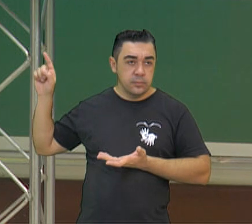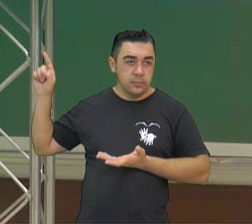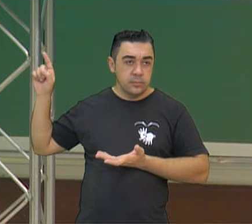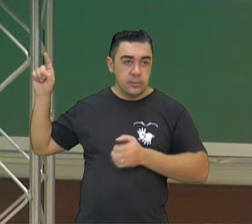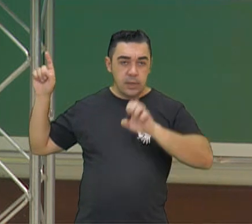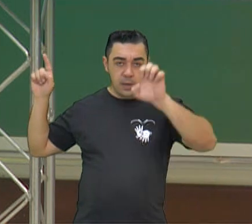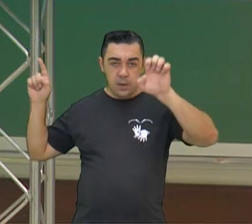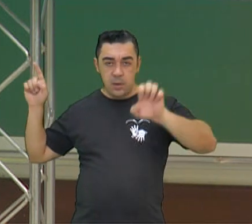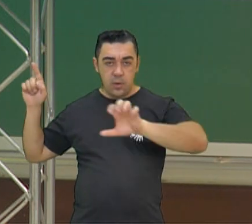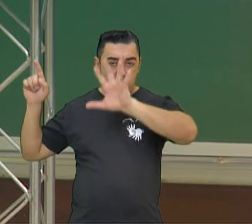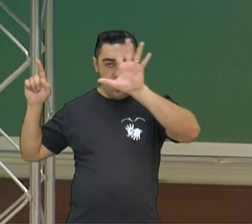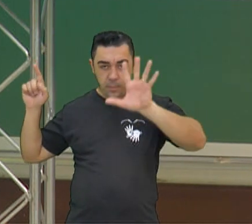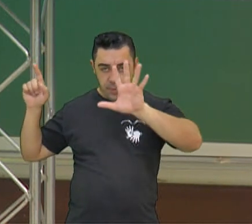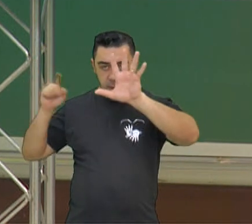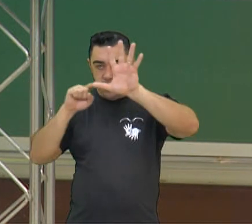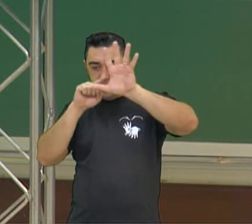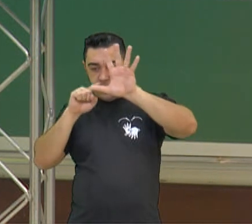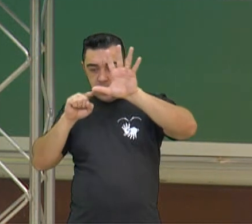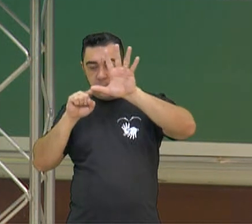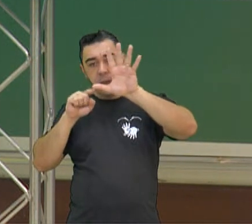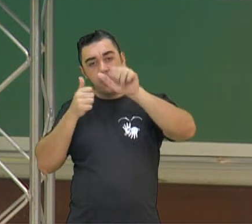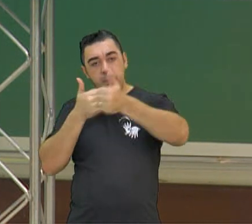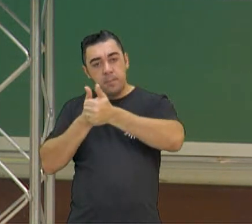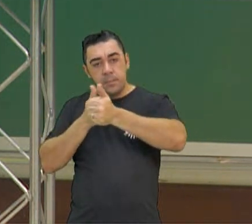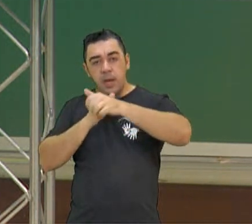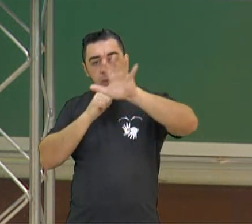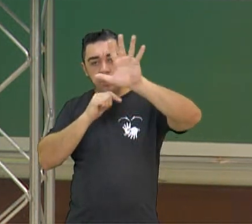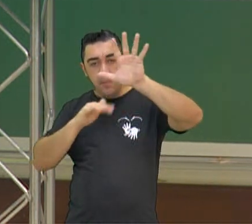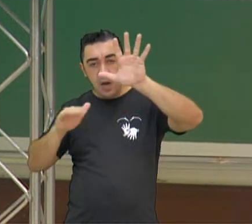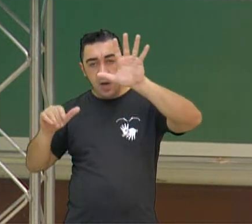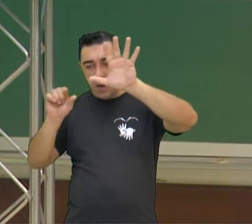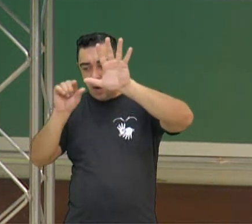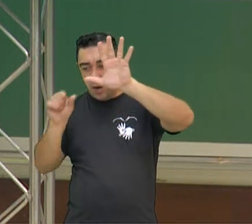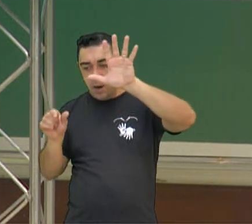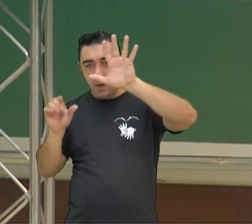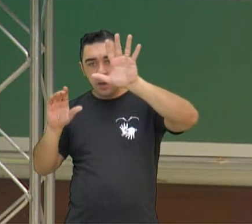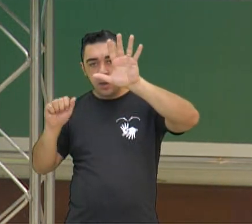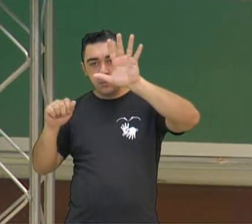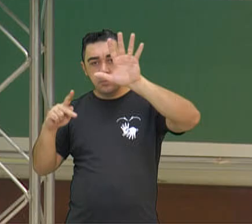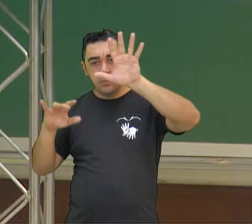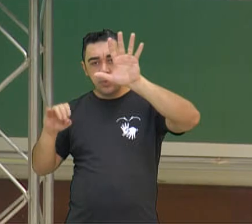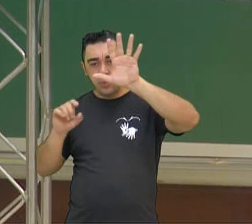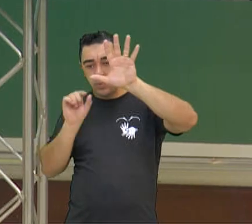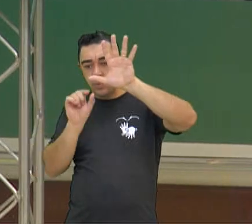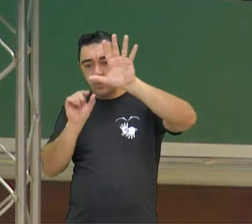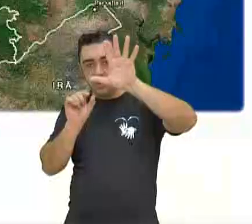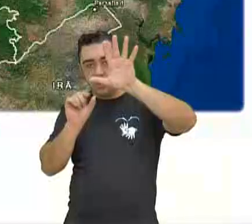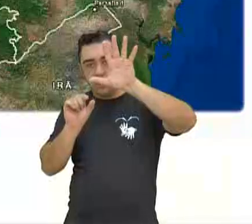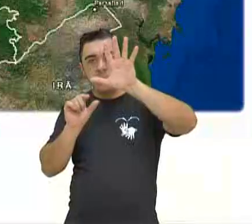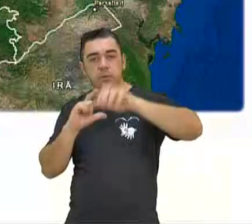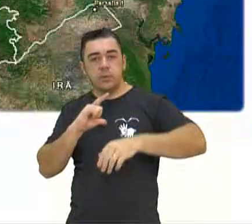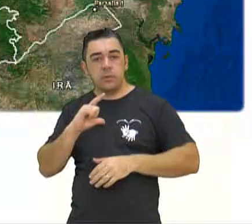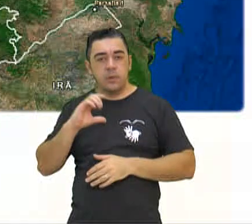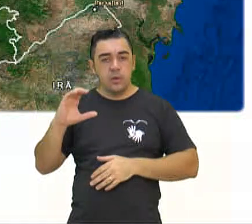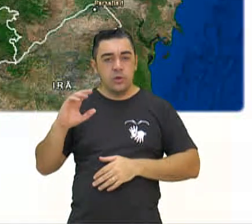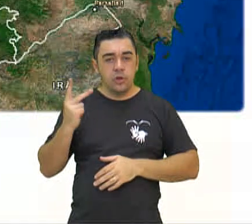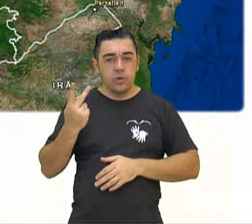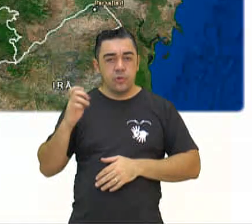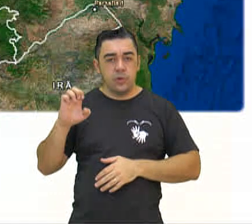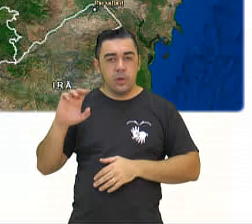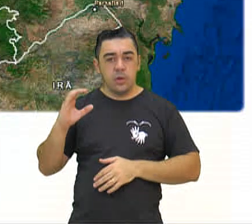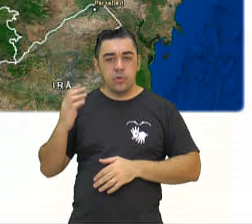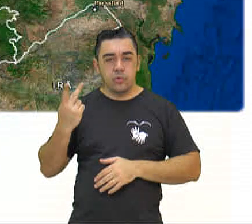né? Pertinho do Mar Cáspio. E aqui a gente vai ver pela imagem de